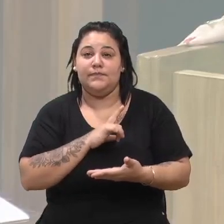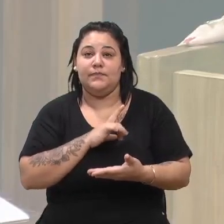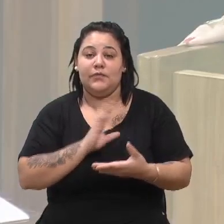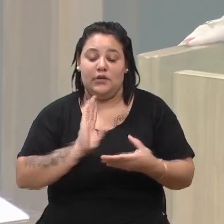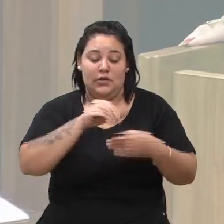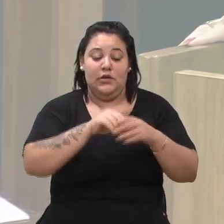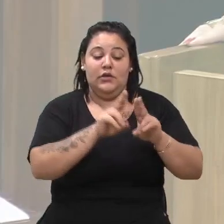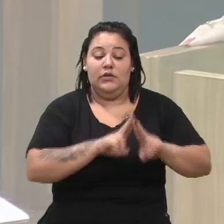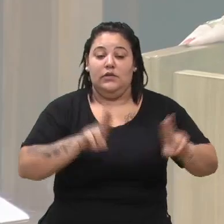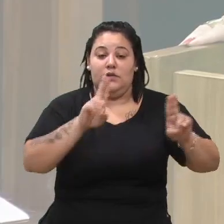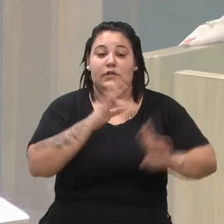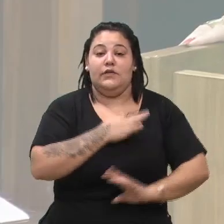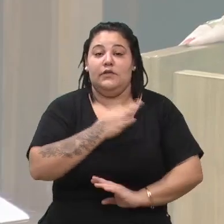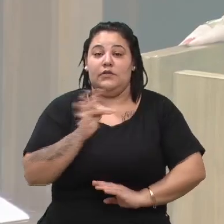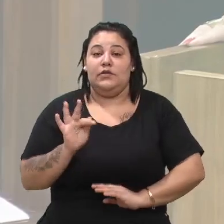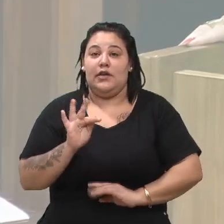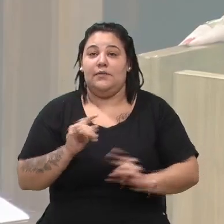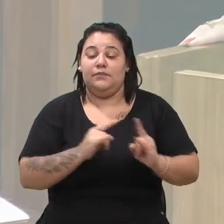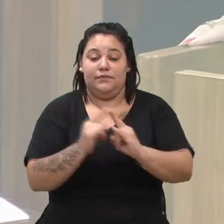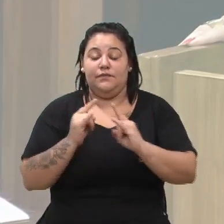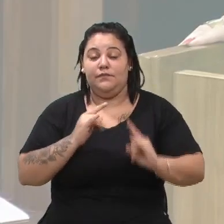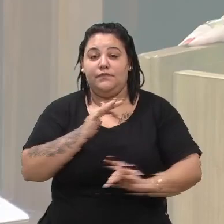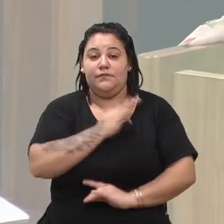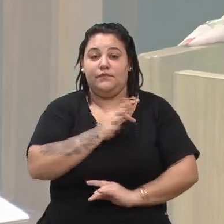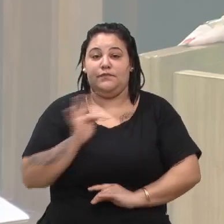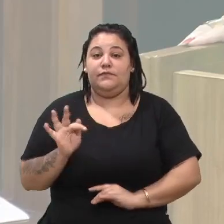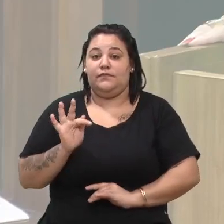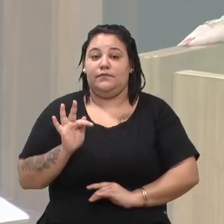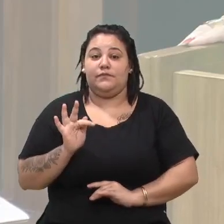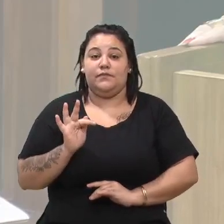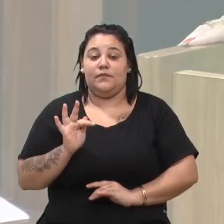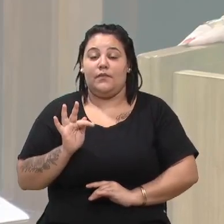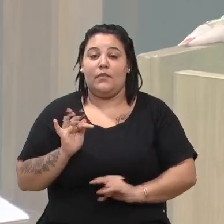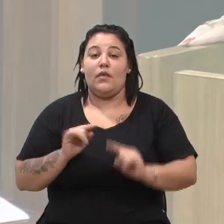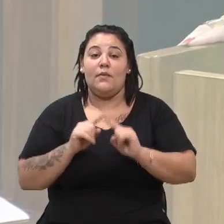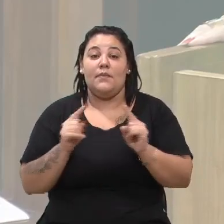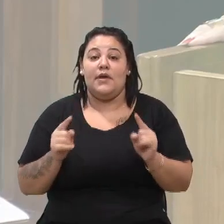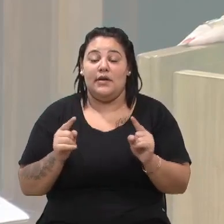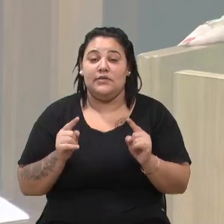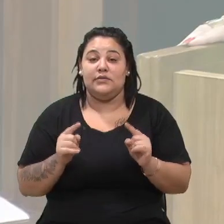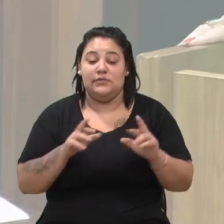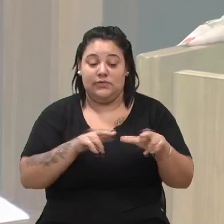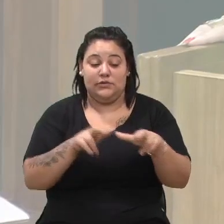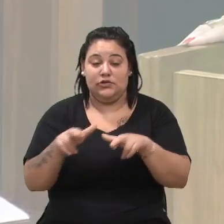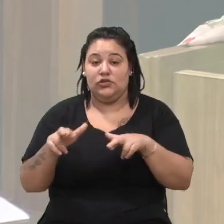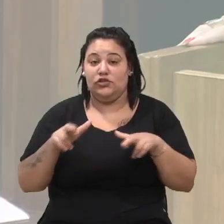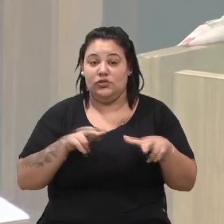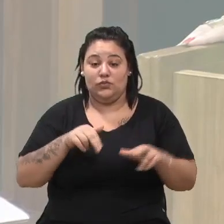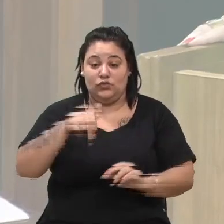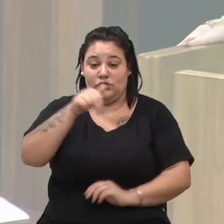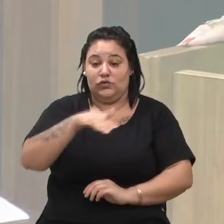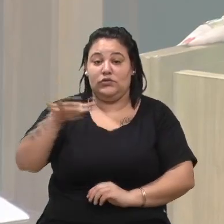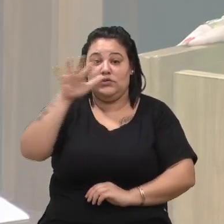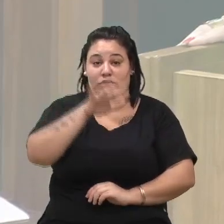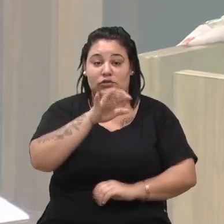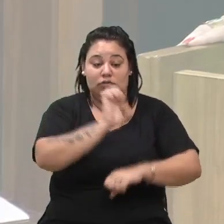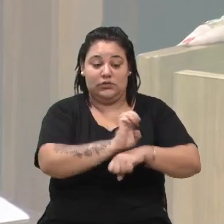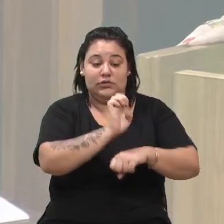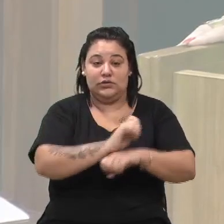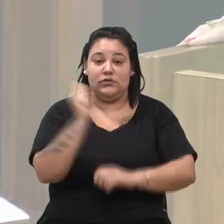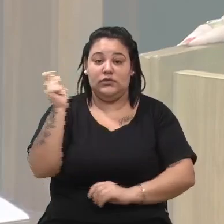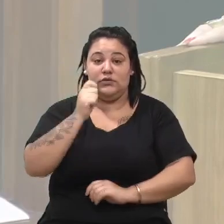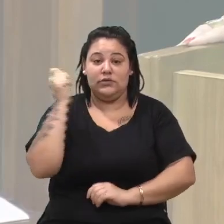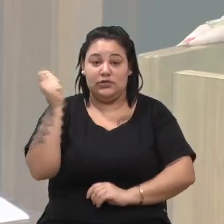universidades federais, institutos federais que já existem, mas que a região Nordeste do estado do Rio Grande do